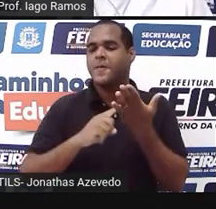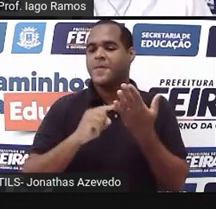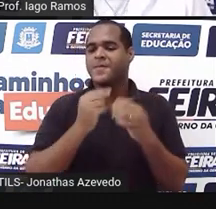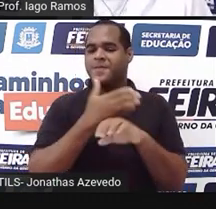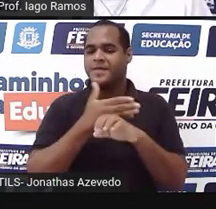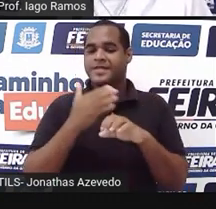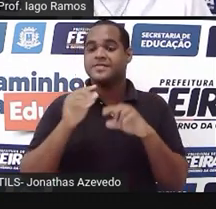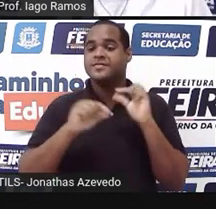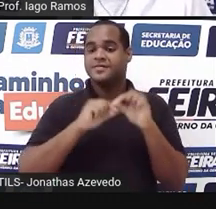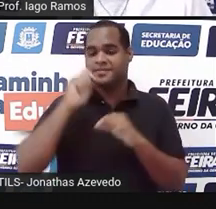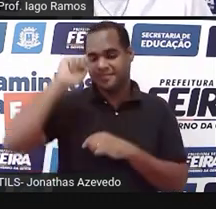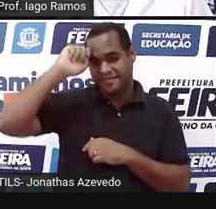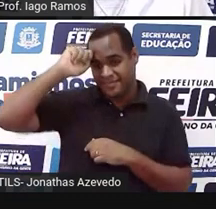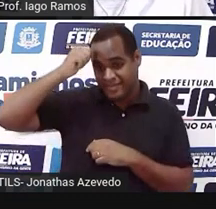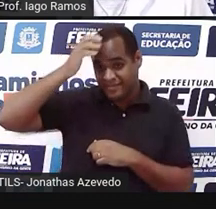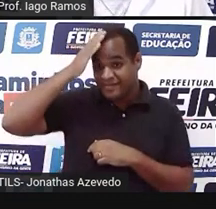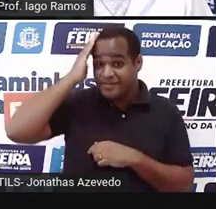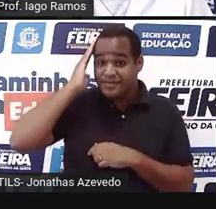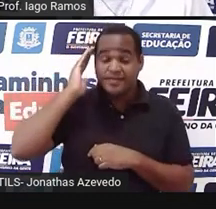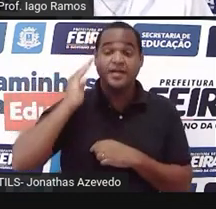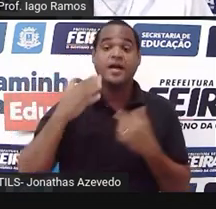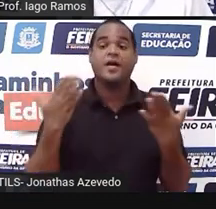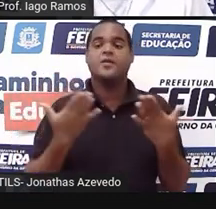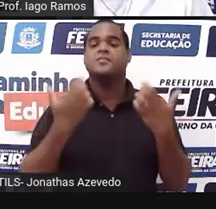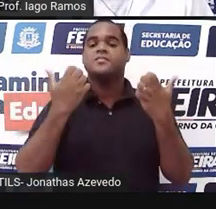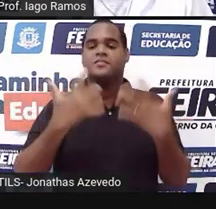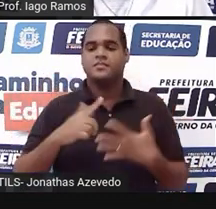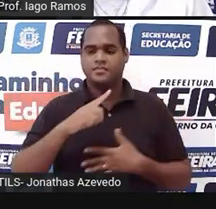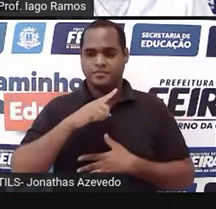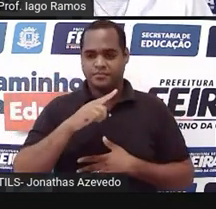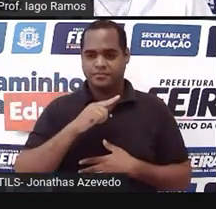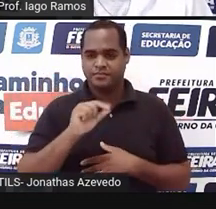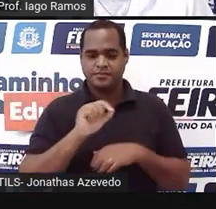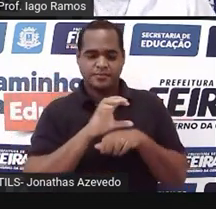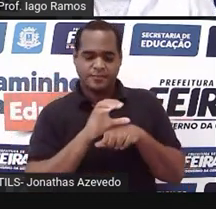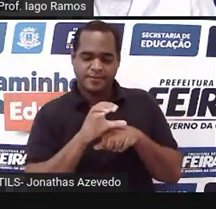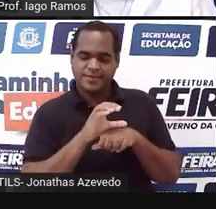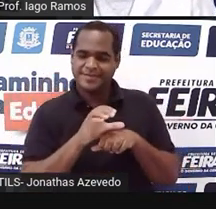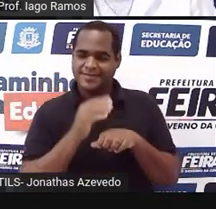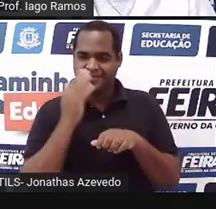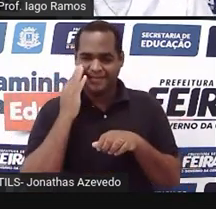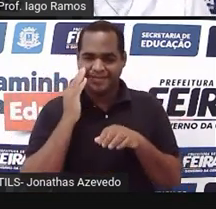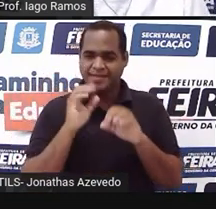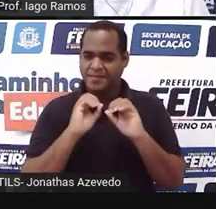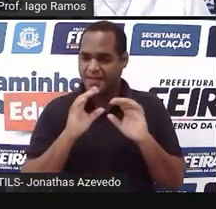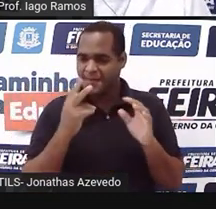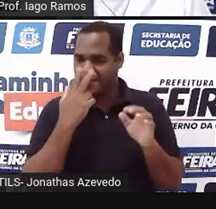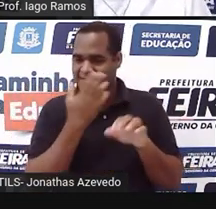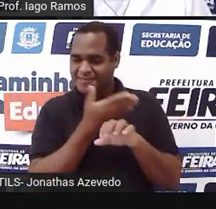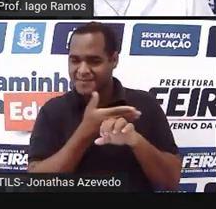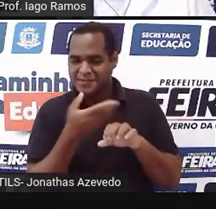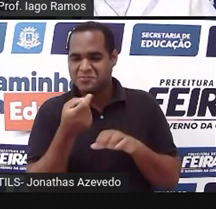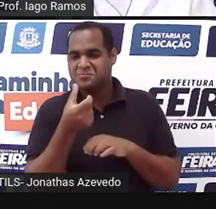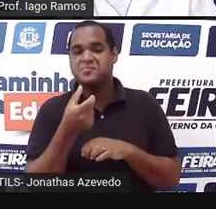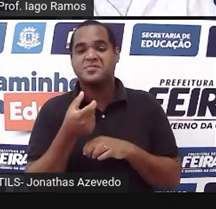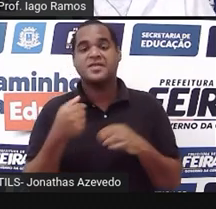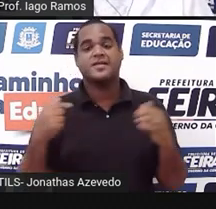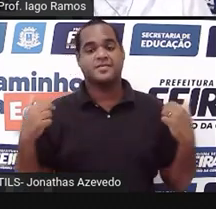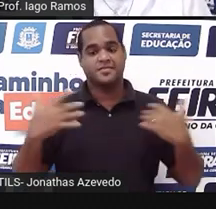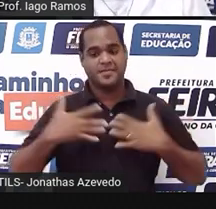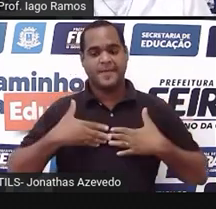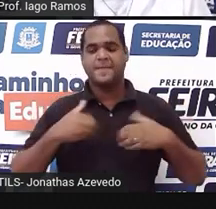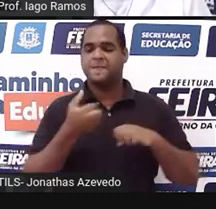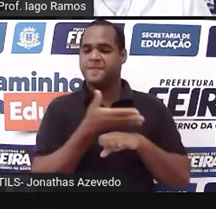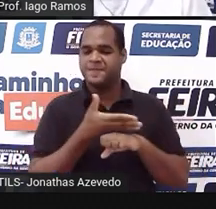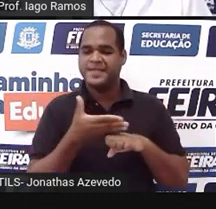pele branca o meu cabelo é preto nesse momento Eu visto uma camisa cinza bem mais próximo do banco por cima também